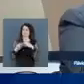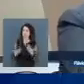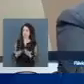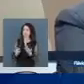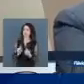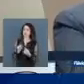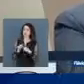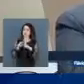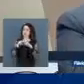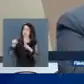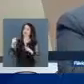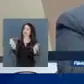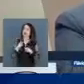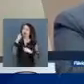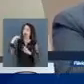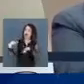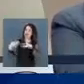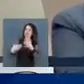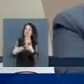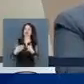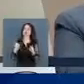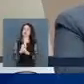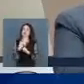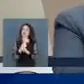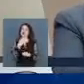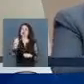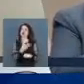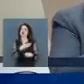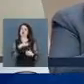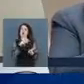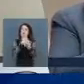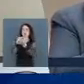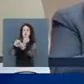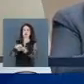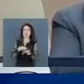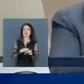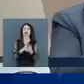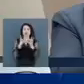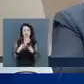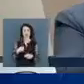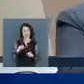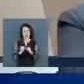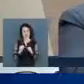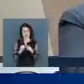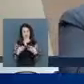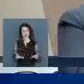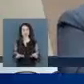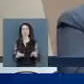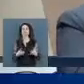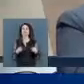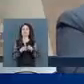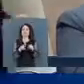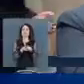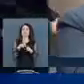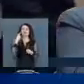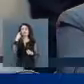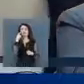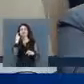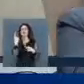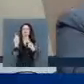podemos avançar com a construção de novas unidades, como nós temos buscado, e também um sistema sério de penas